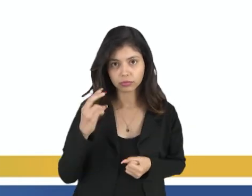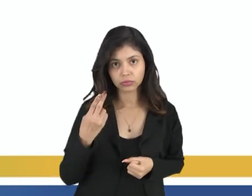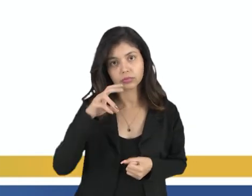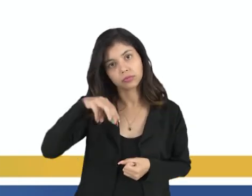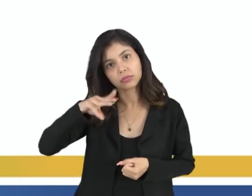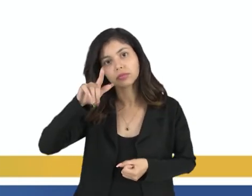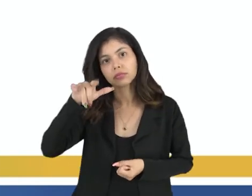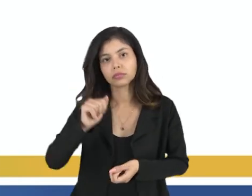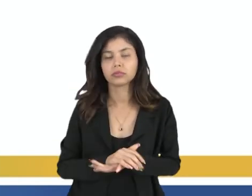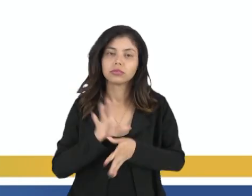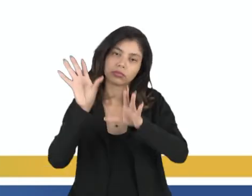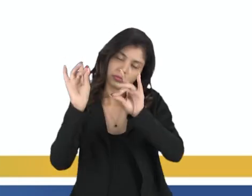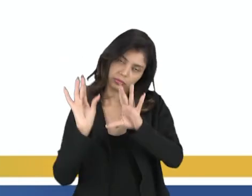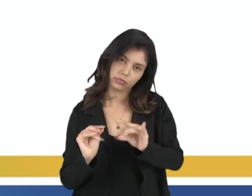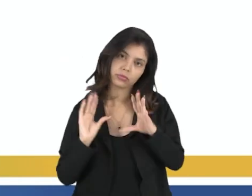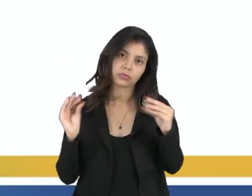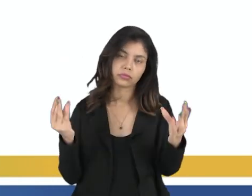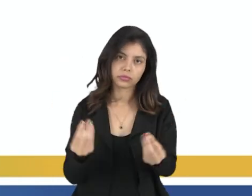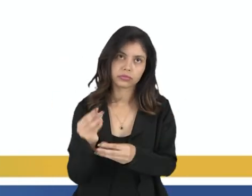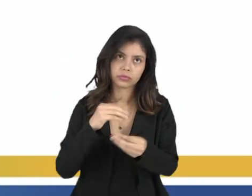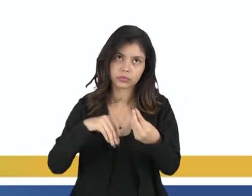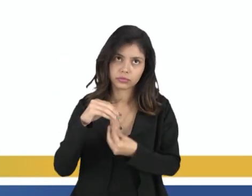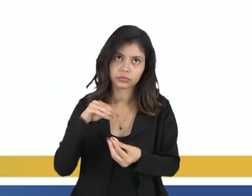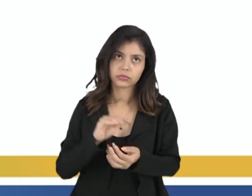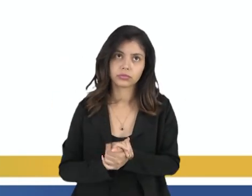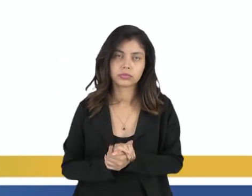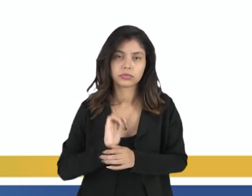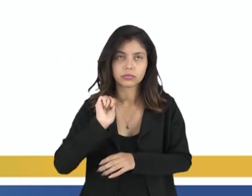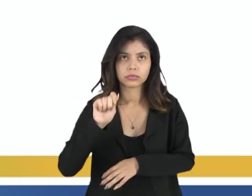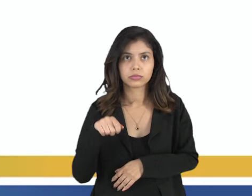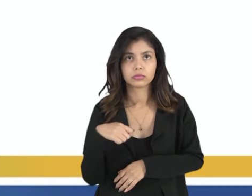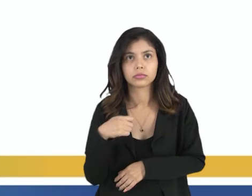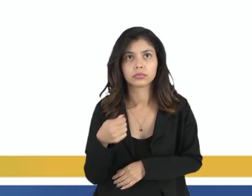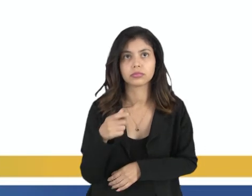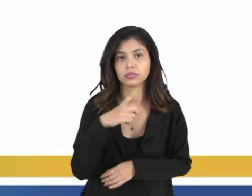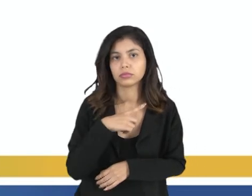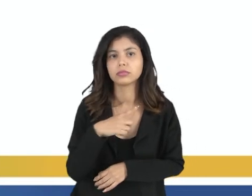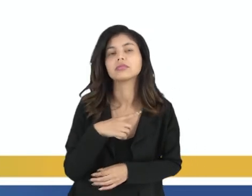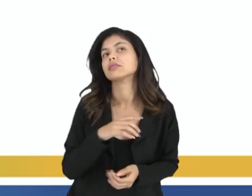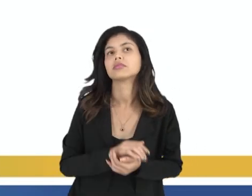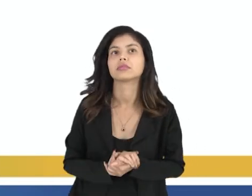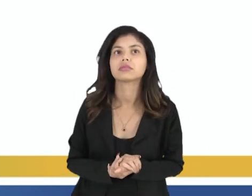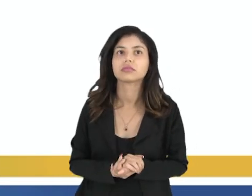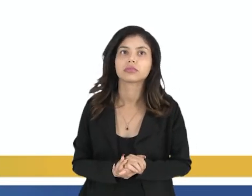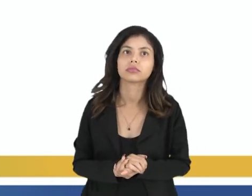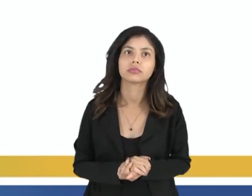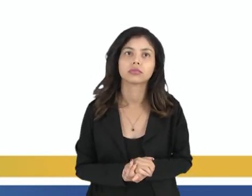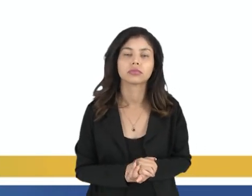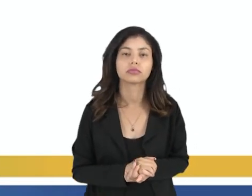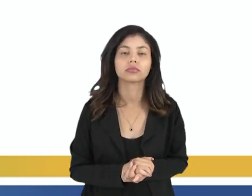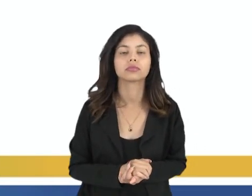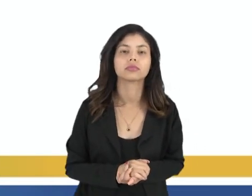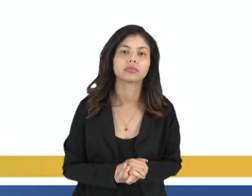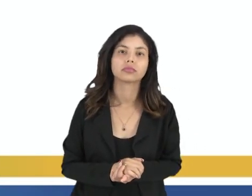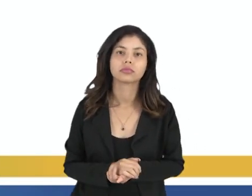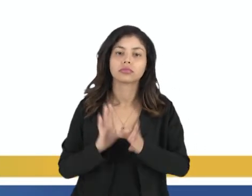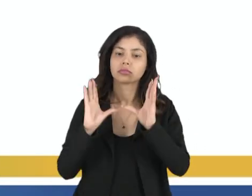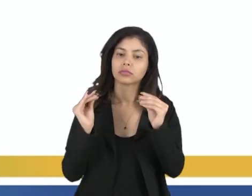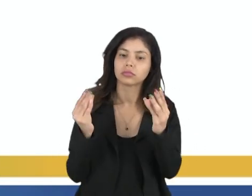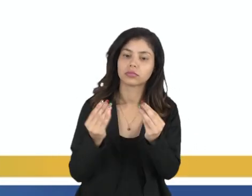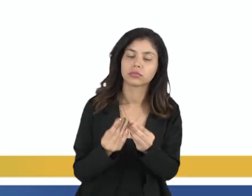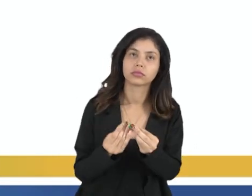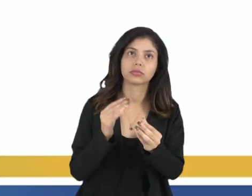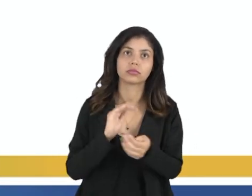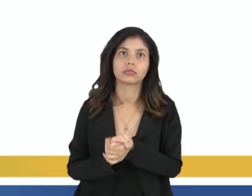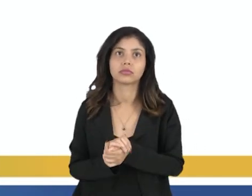mols de cada substância que vai reagir. E a parte simbólica, nós temos os estados físicos dessas substâncias,